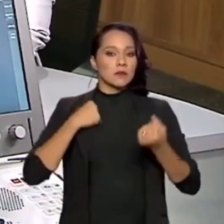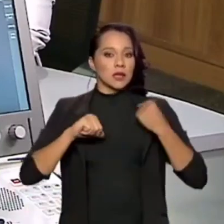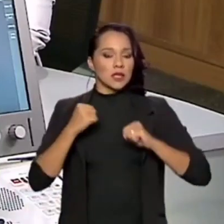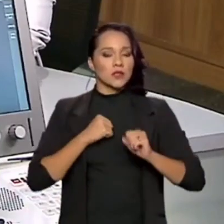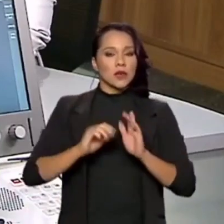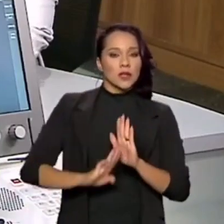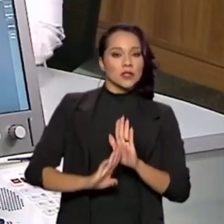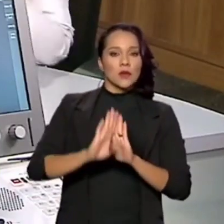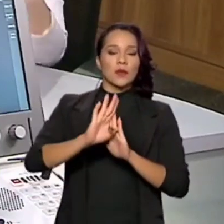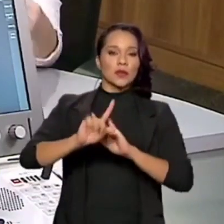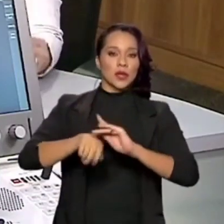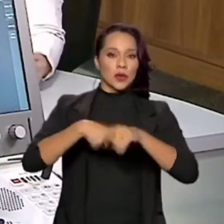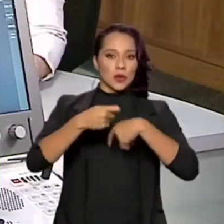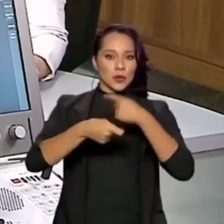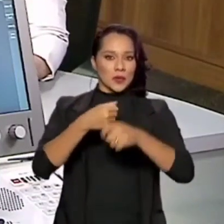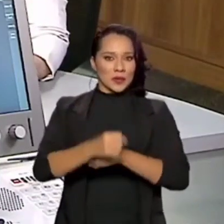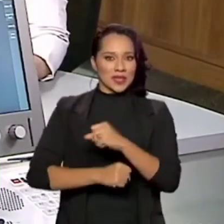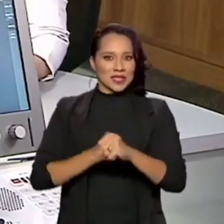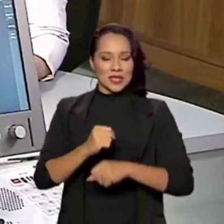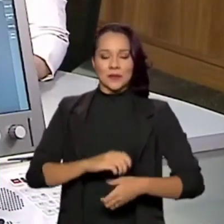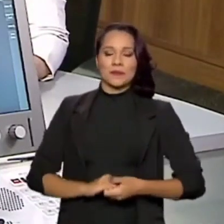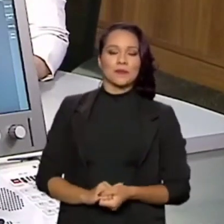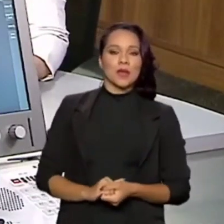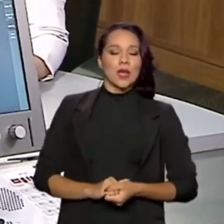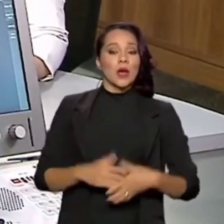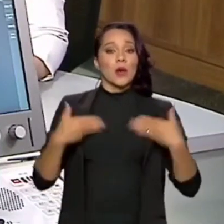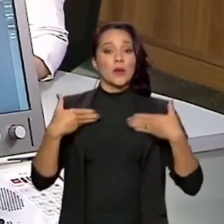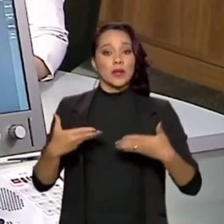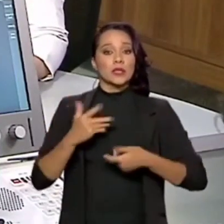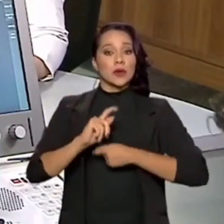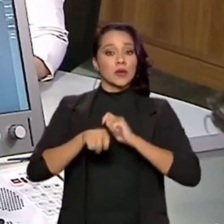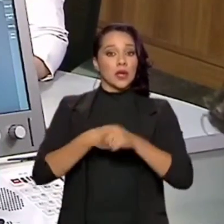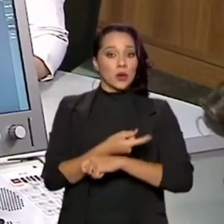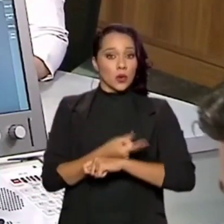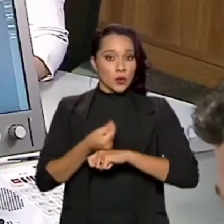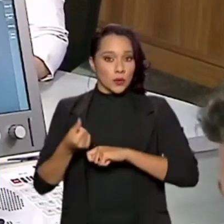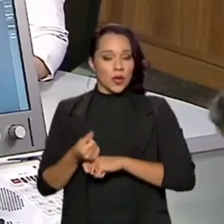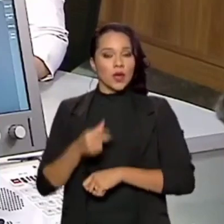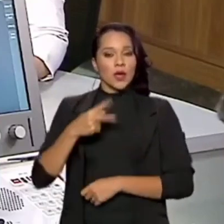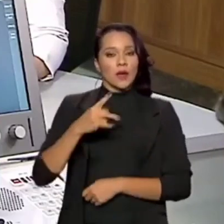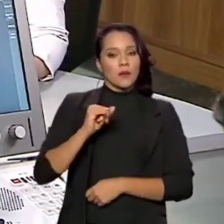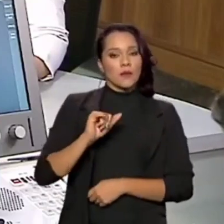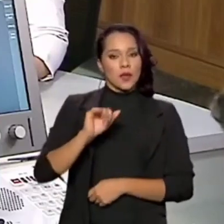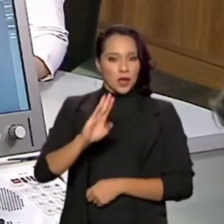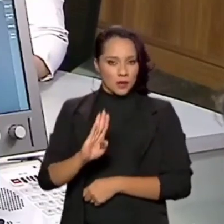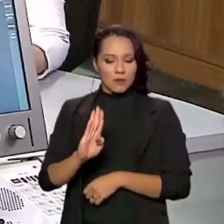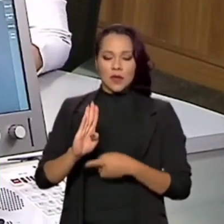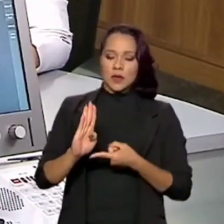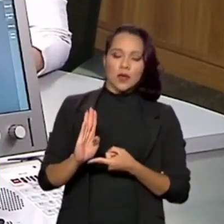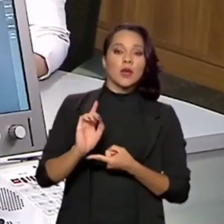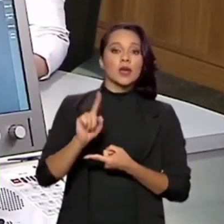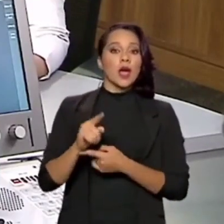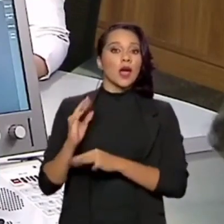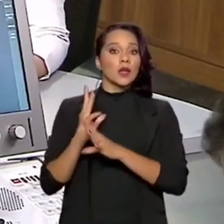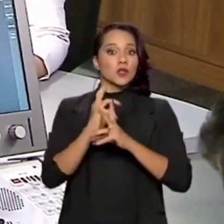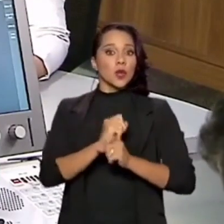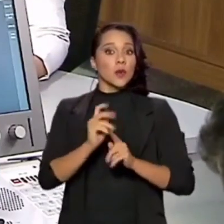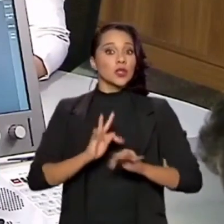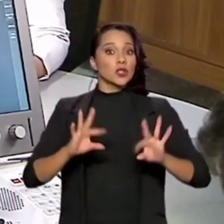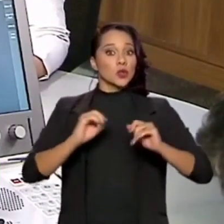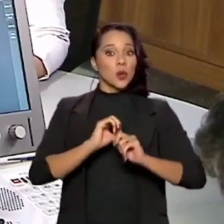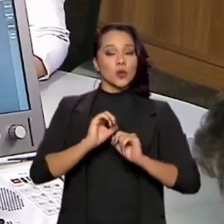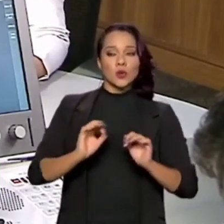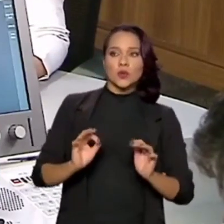de crescimento da economia para este ano. Segundo o Ministério da Economia, o PIB, Produto Interno Bruto, que é a soma de todas